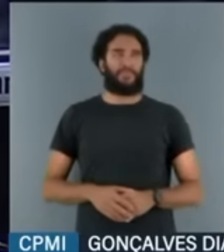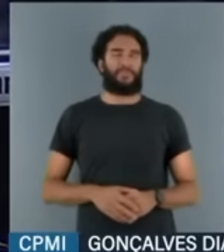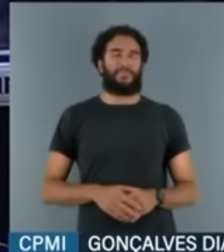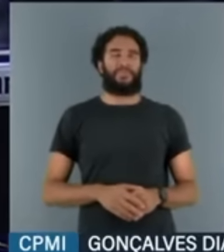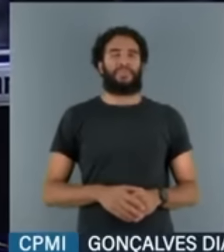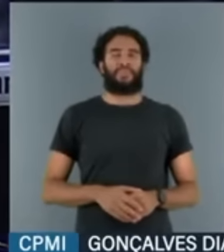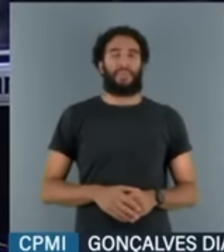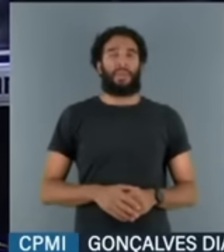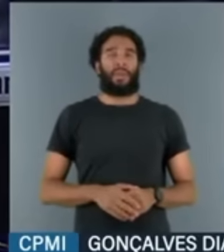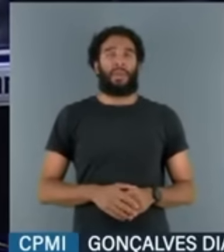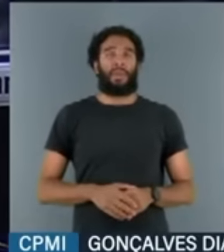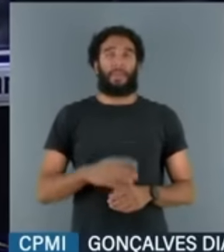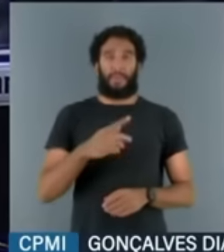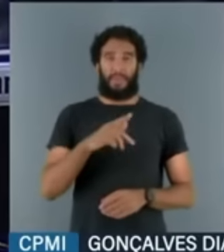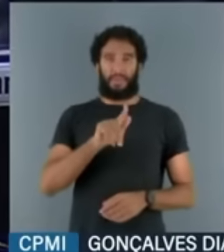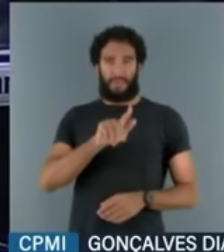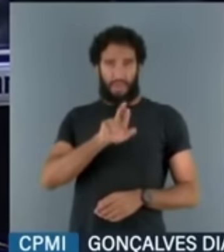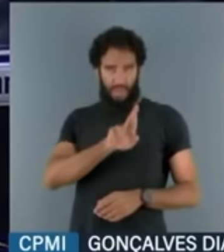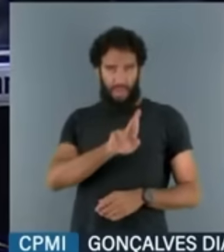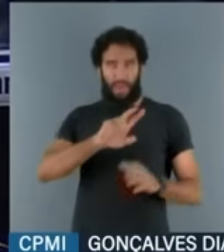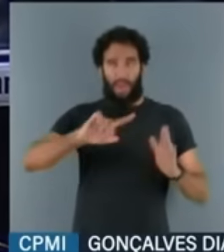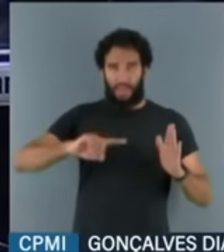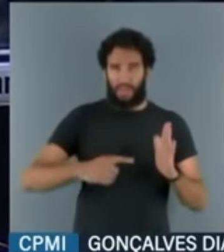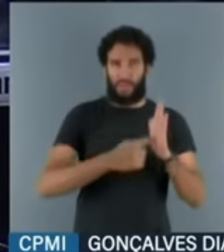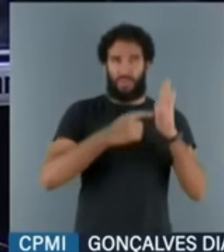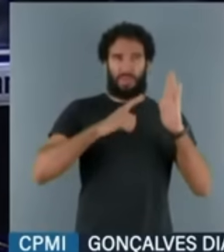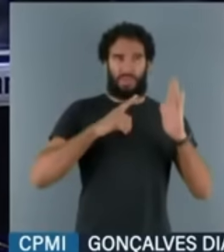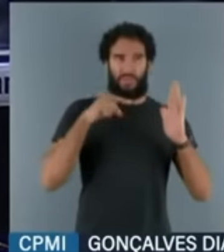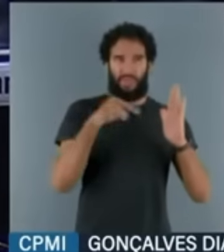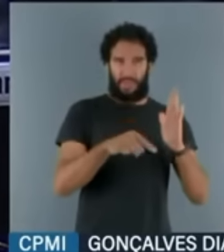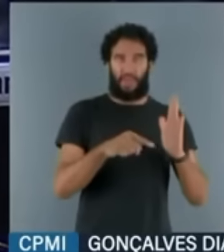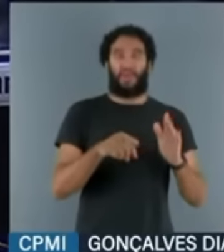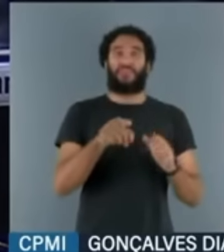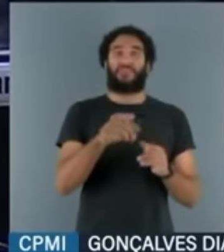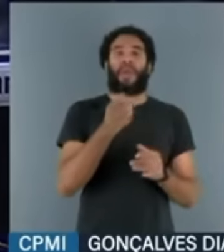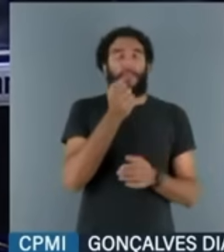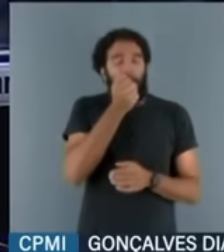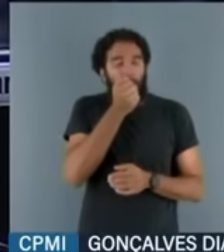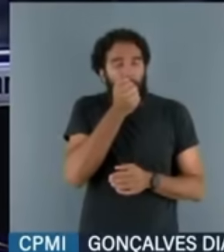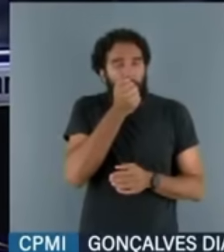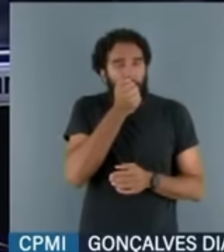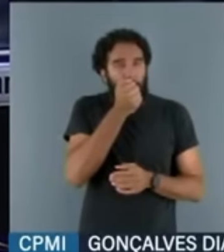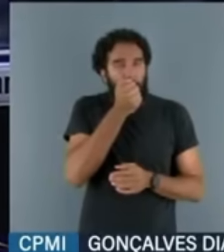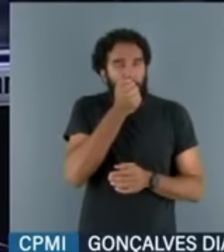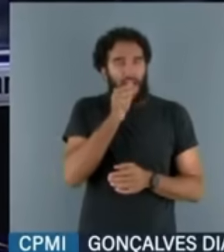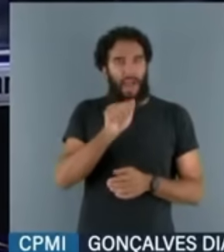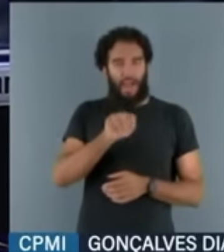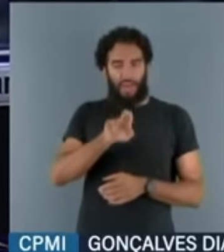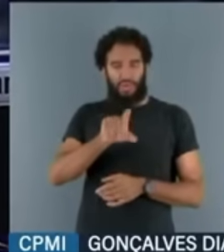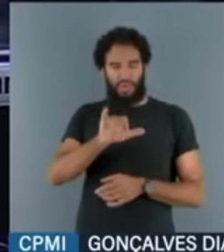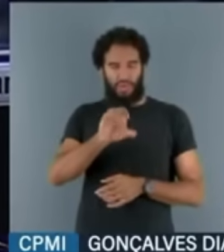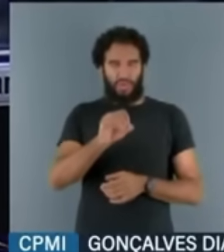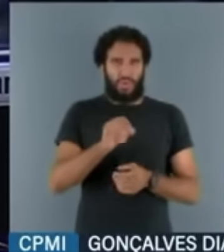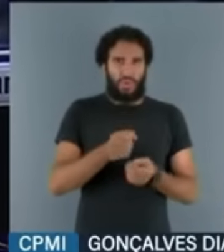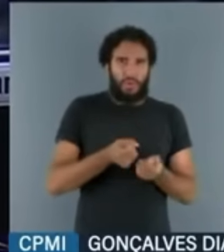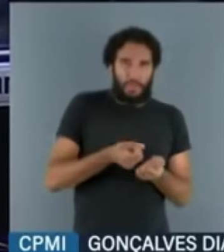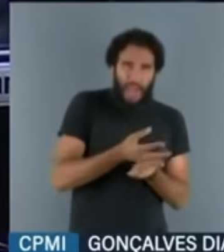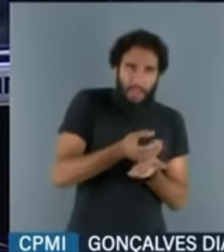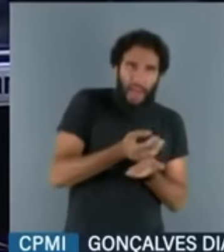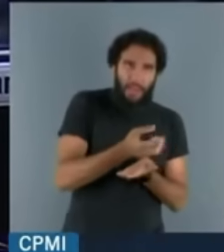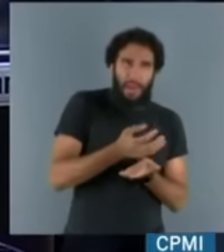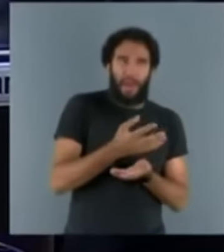procuradora da PGR, o senhor recebeu e encaminhou áudios desde o processo eleitoral de